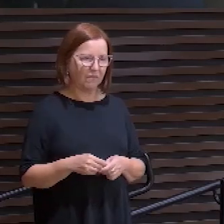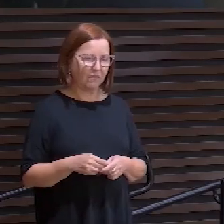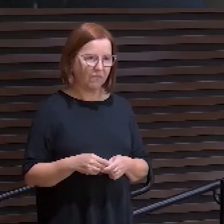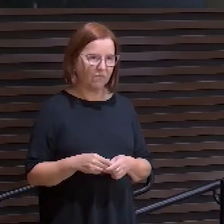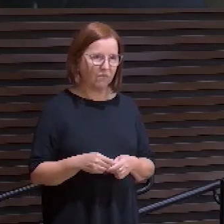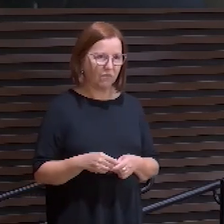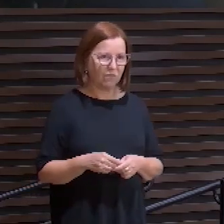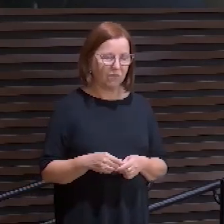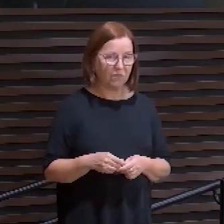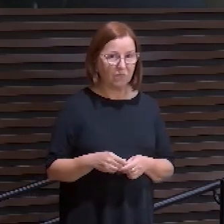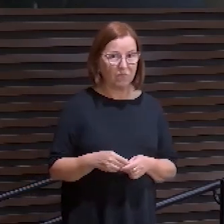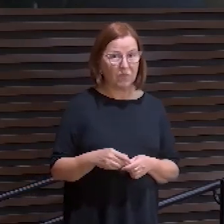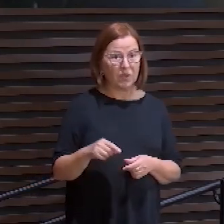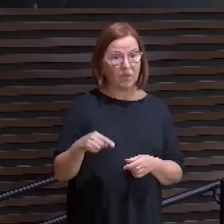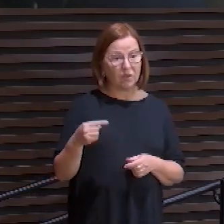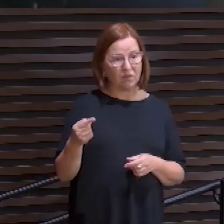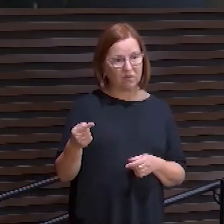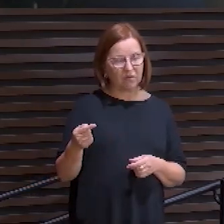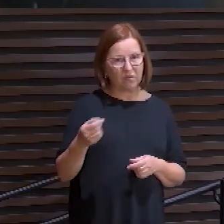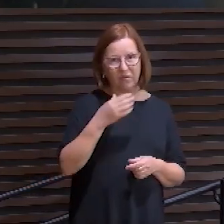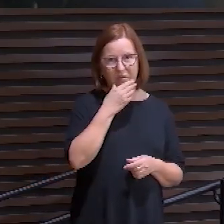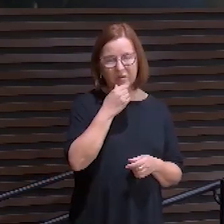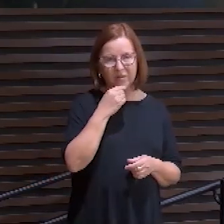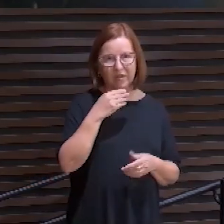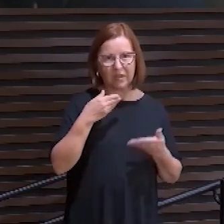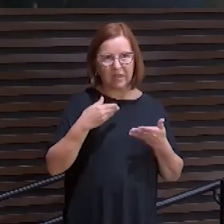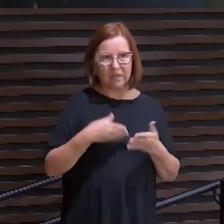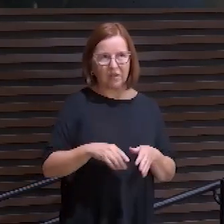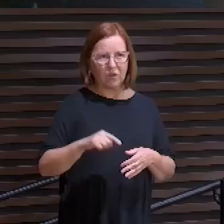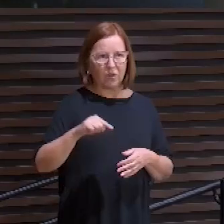Enquanto Jukes nasceu em